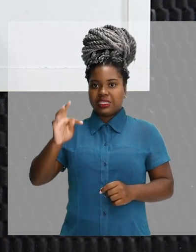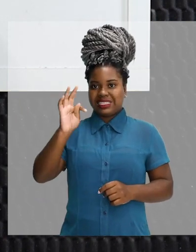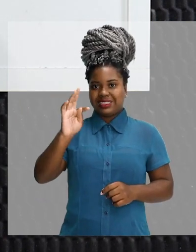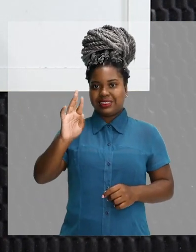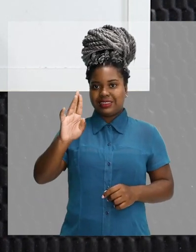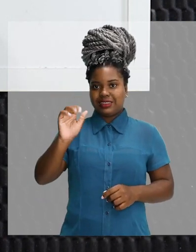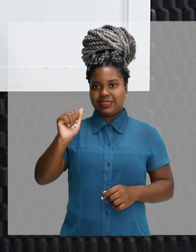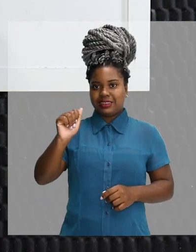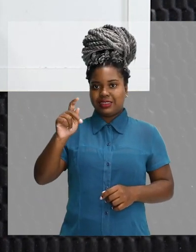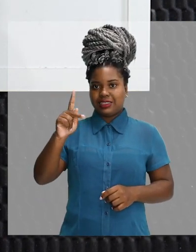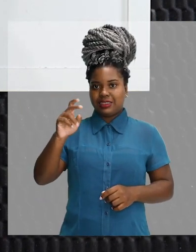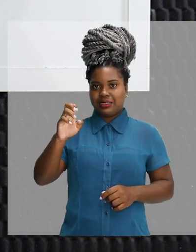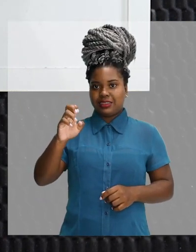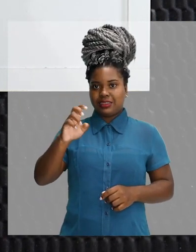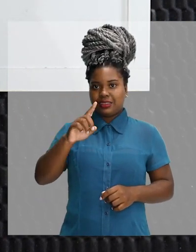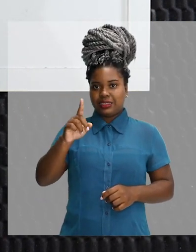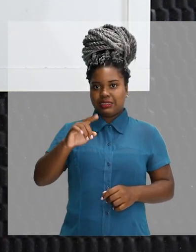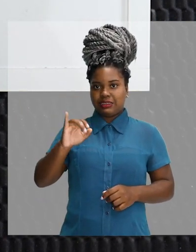trapézio